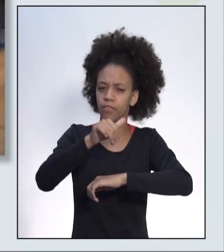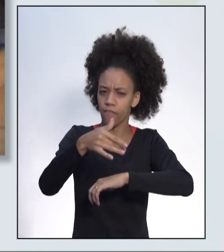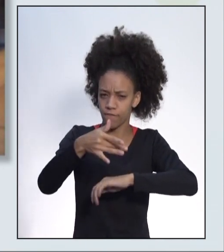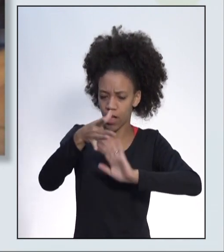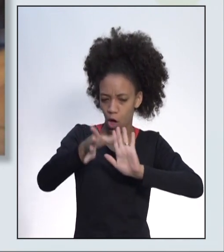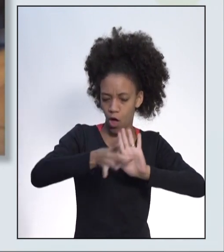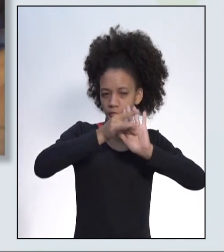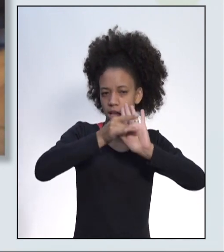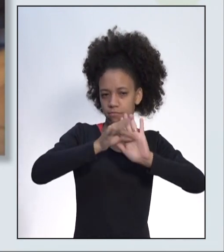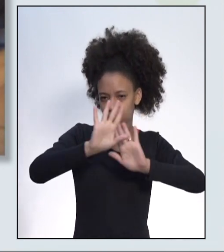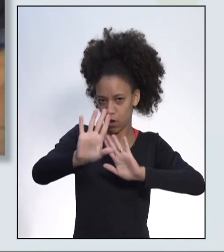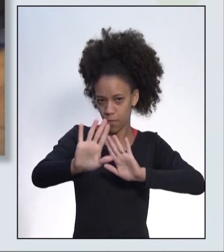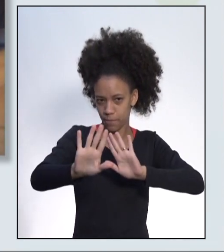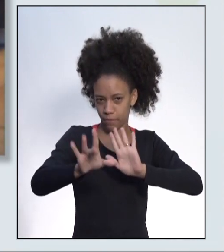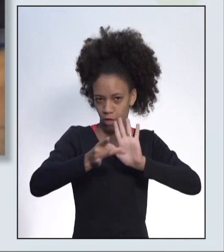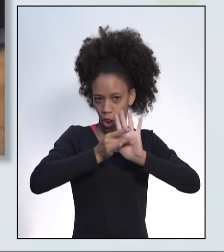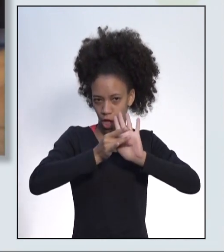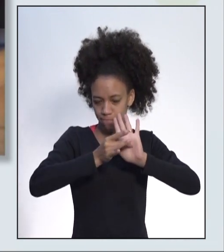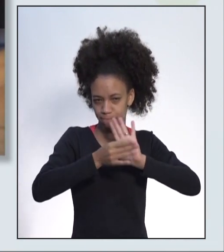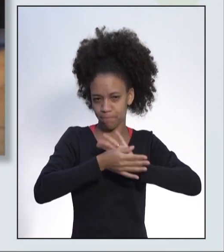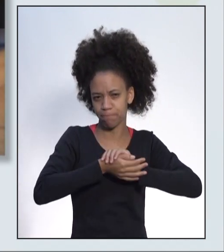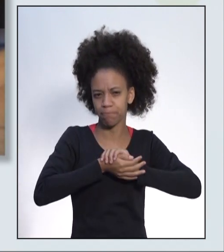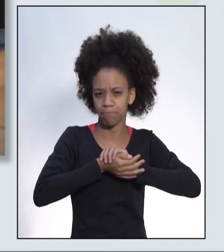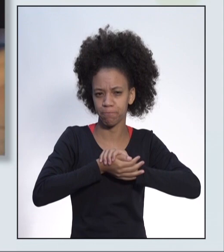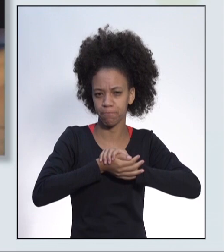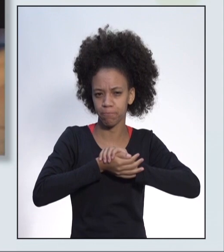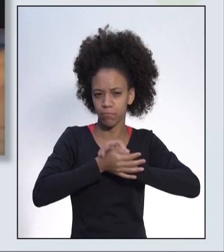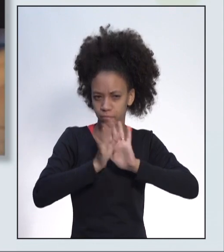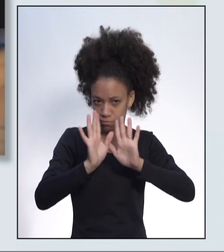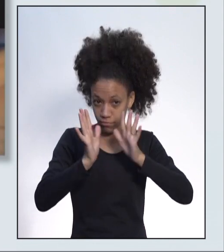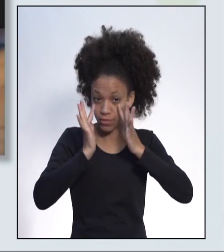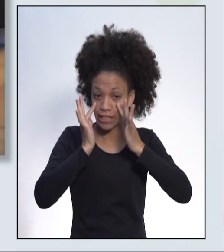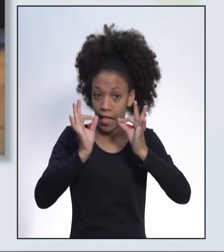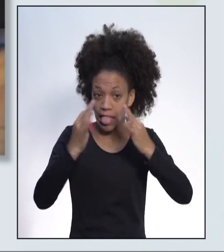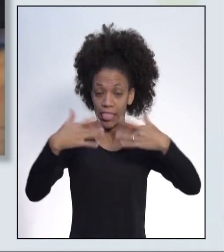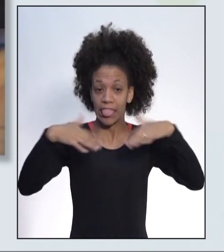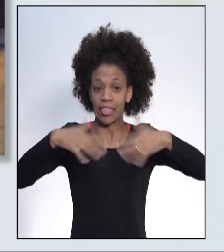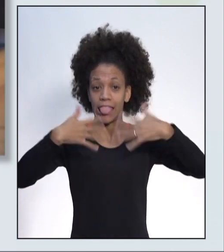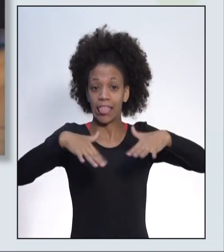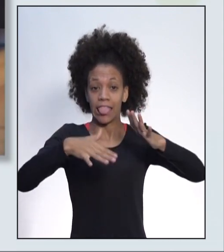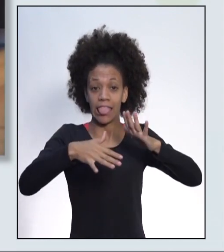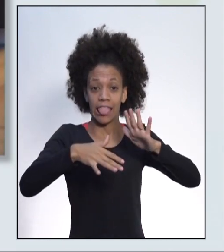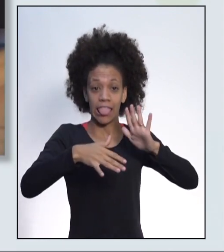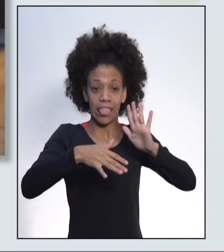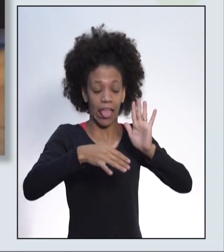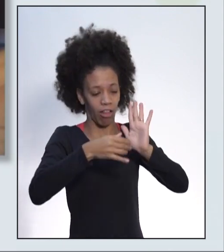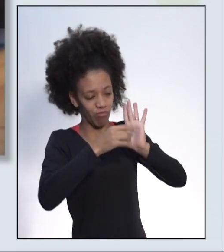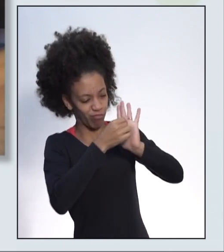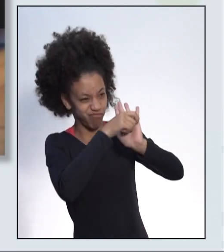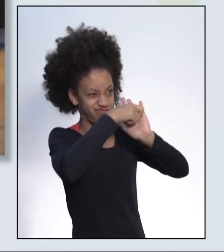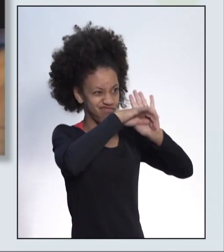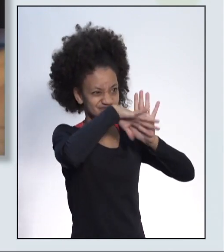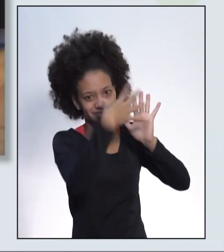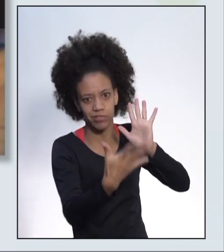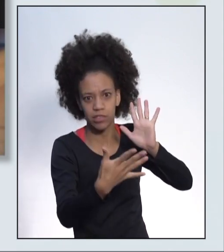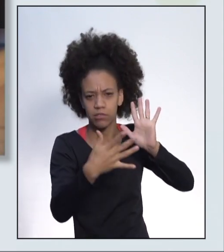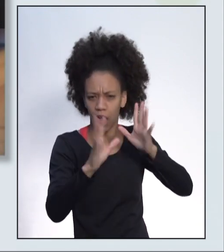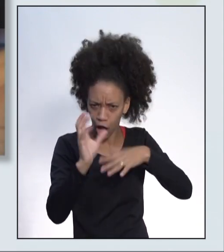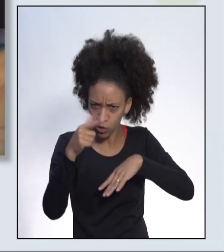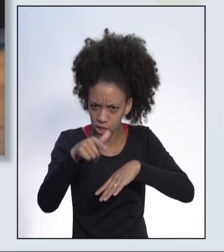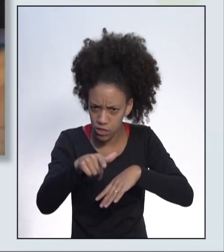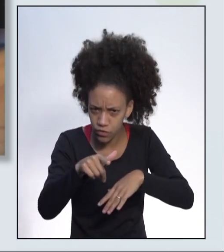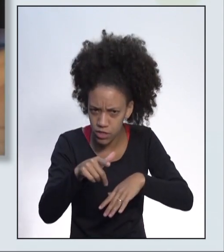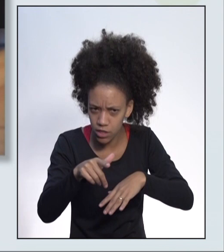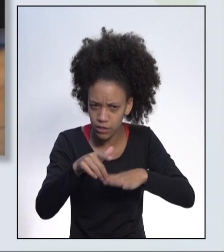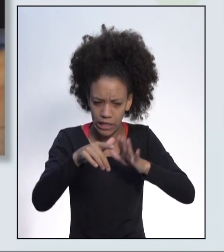tirar essa tampinha aqui que ela atrapalha. Meu Deus, e agora? O que acontece? Isso acontece com vocês também?